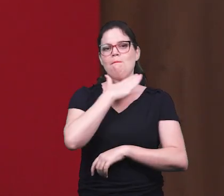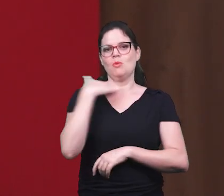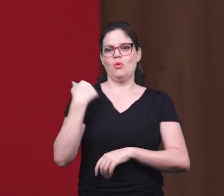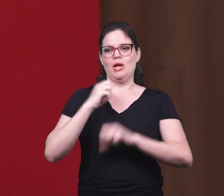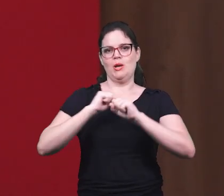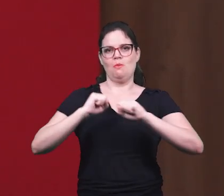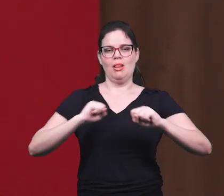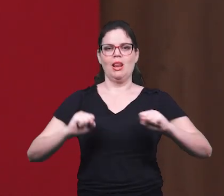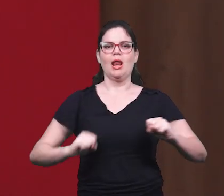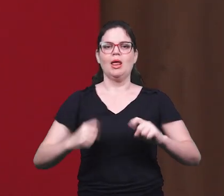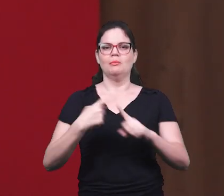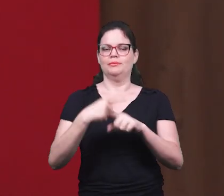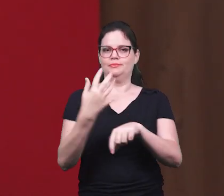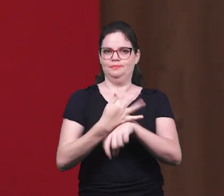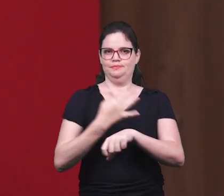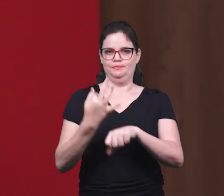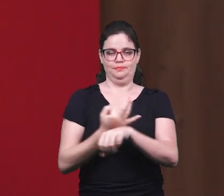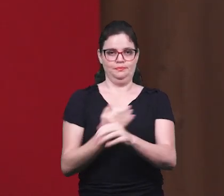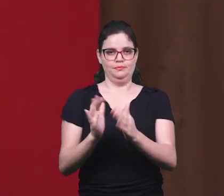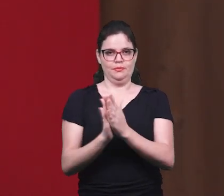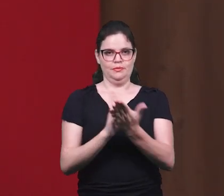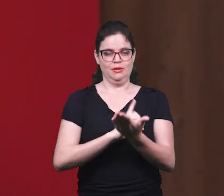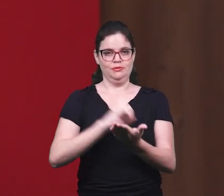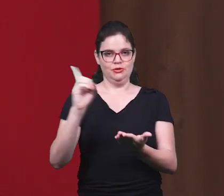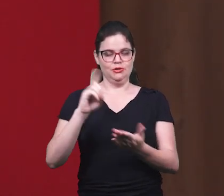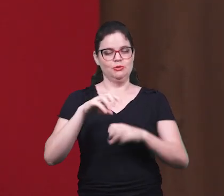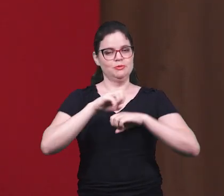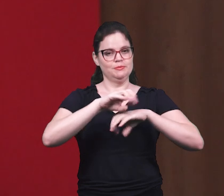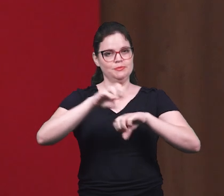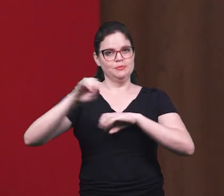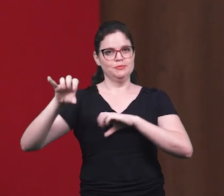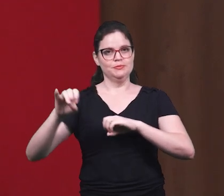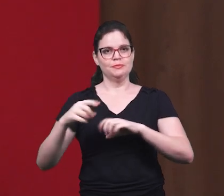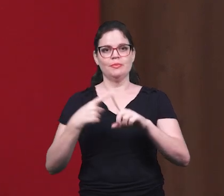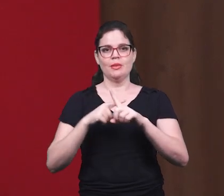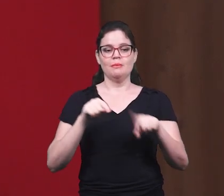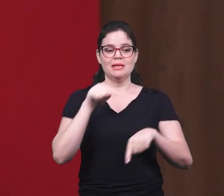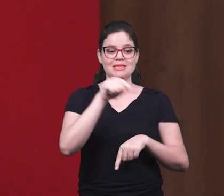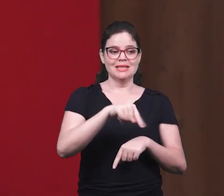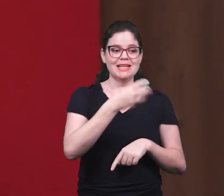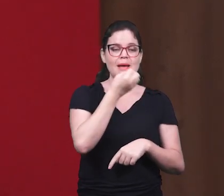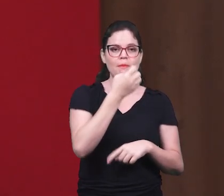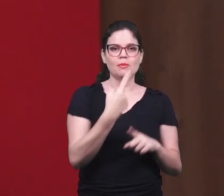como fonte primária, é muito interessante ele,